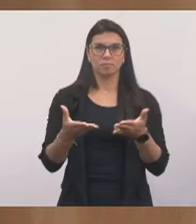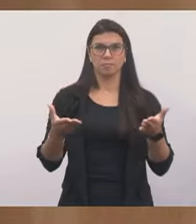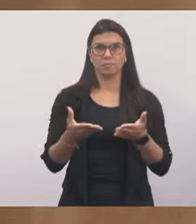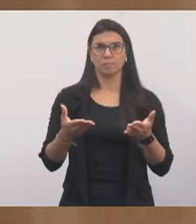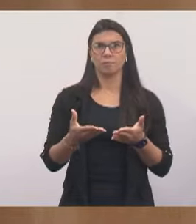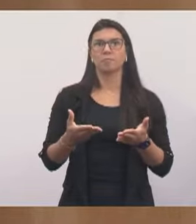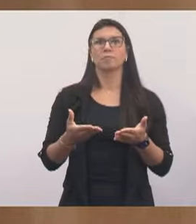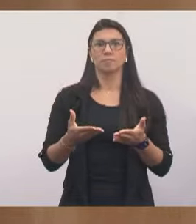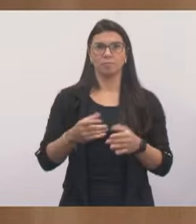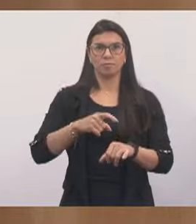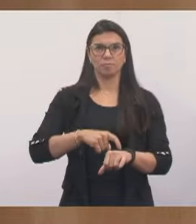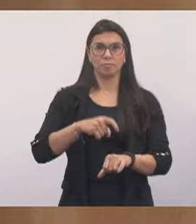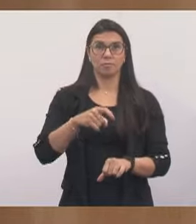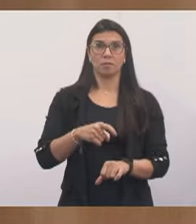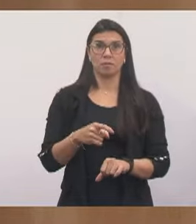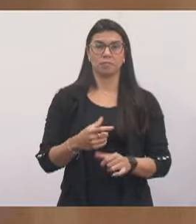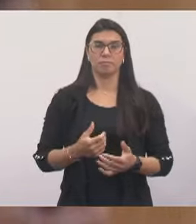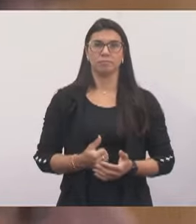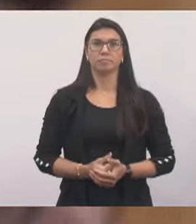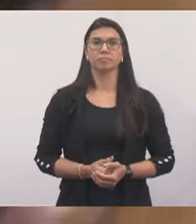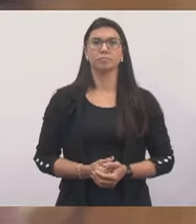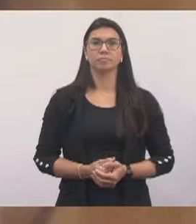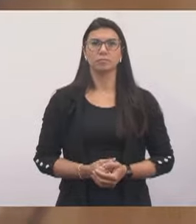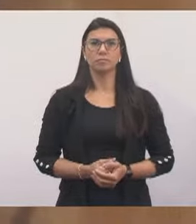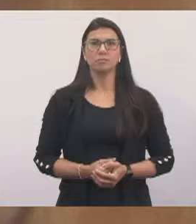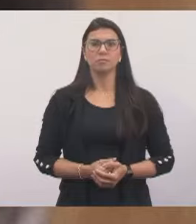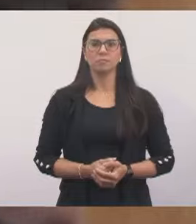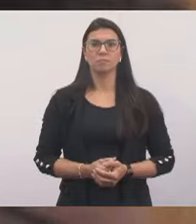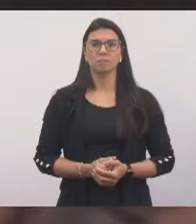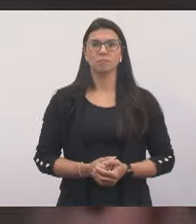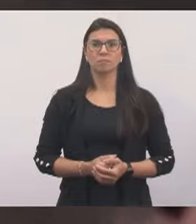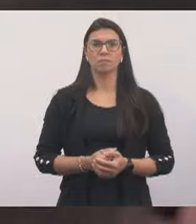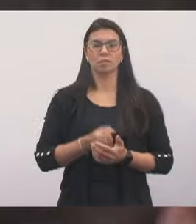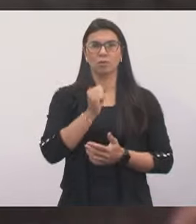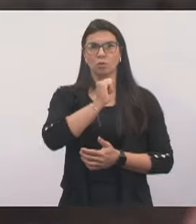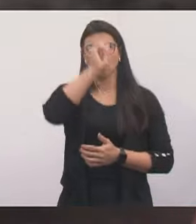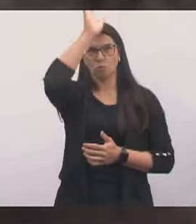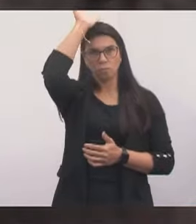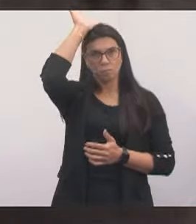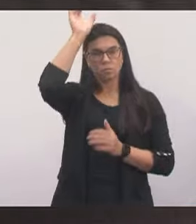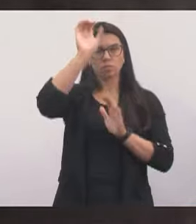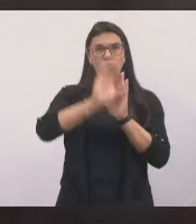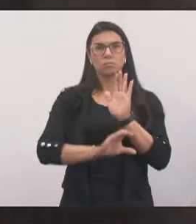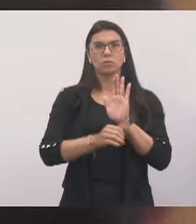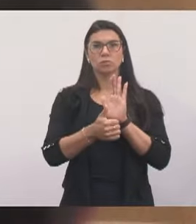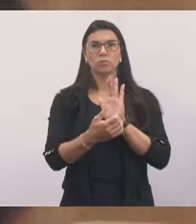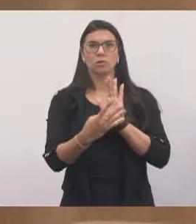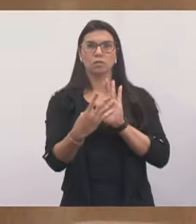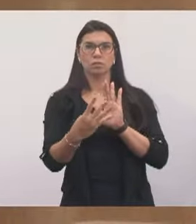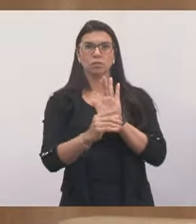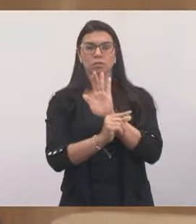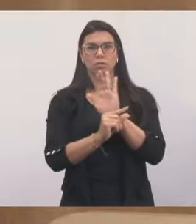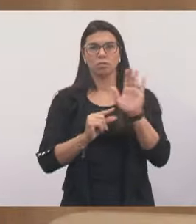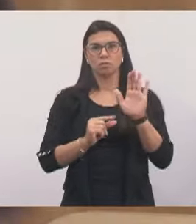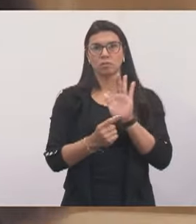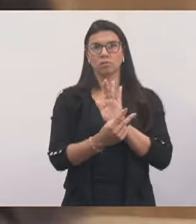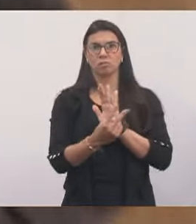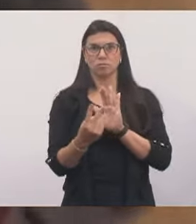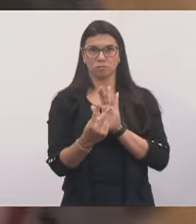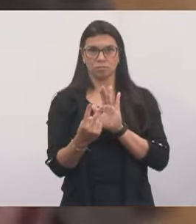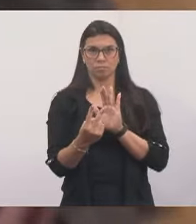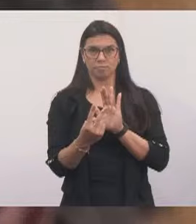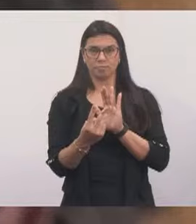neste exato momento. Está em Romanos 14, versículo